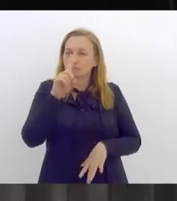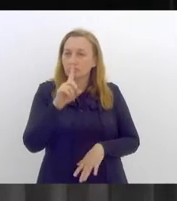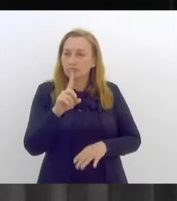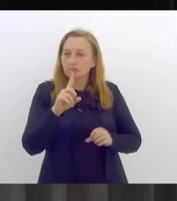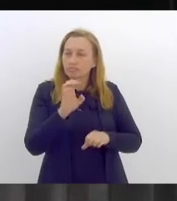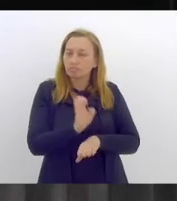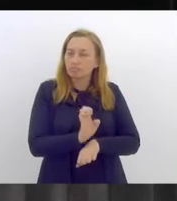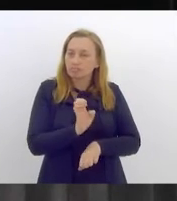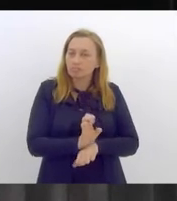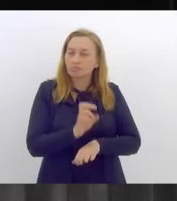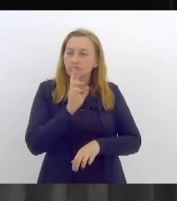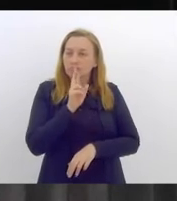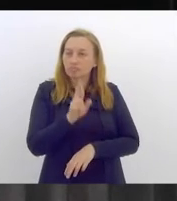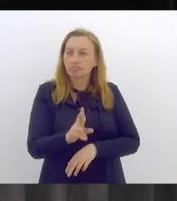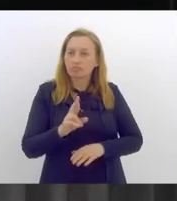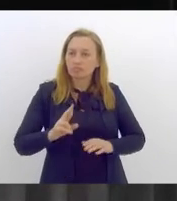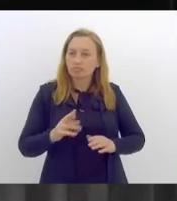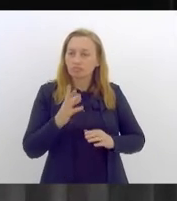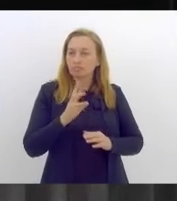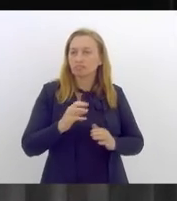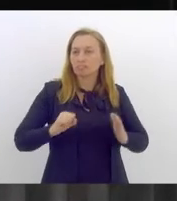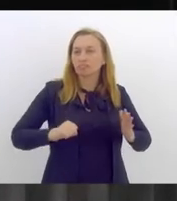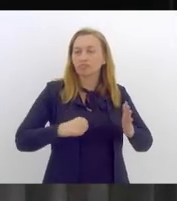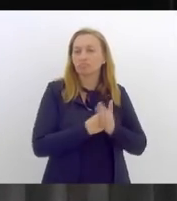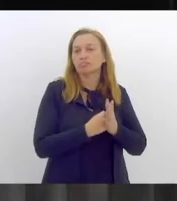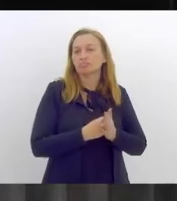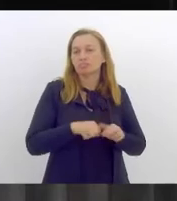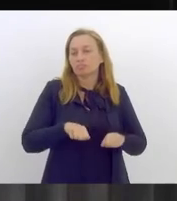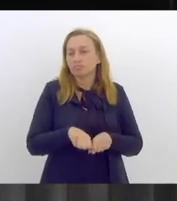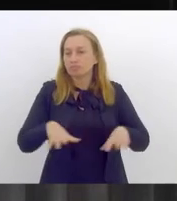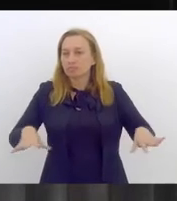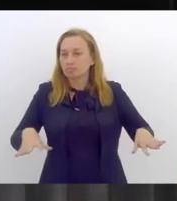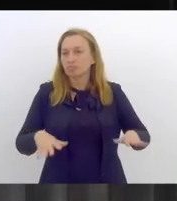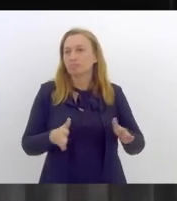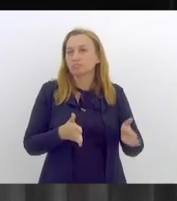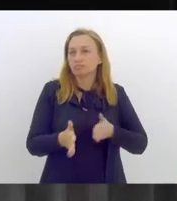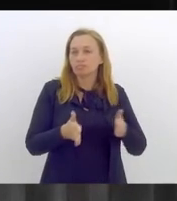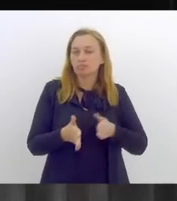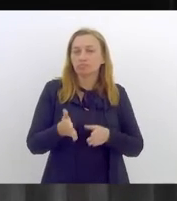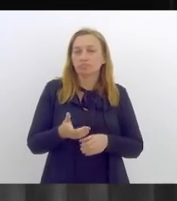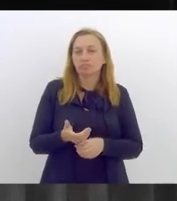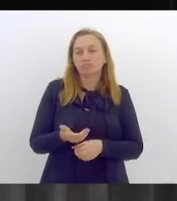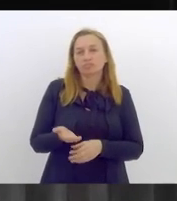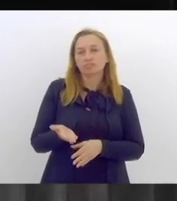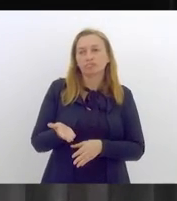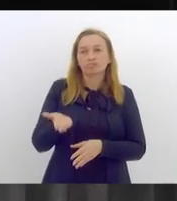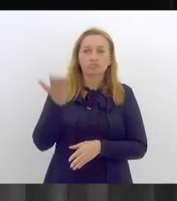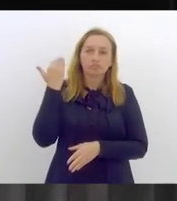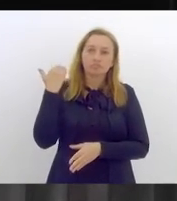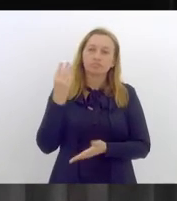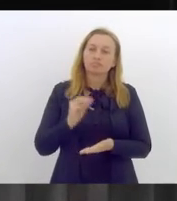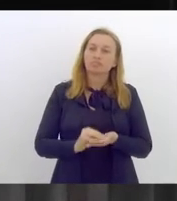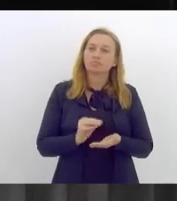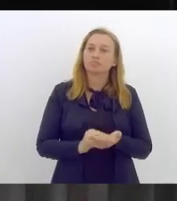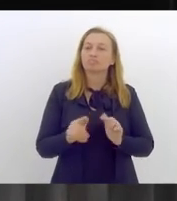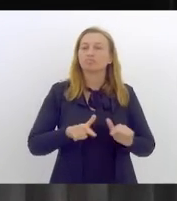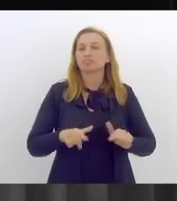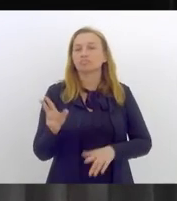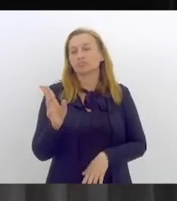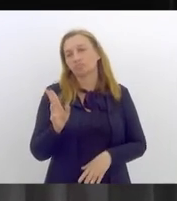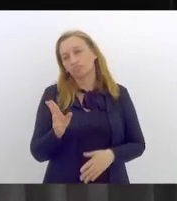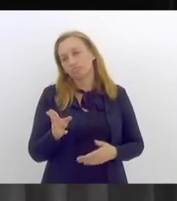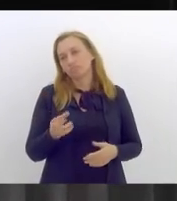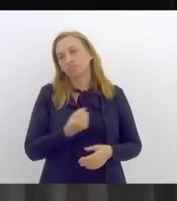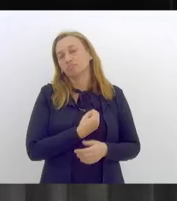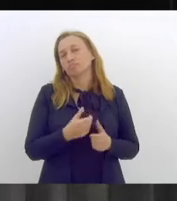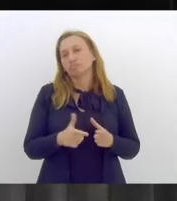que respondesse ao impacto do período pandêmico e do período anterior, do desemprego acelerado, do